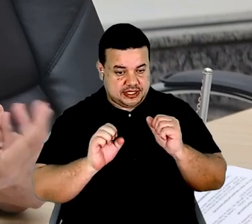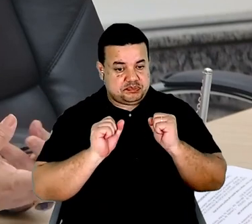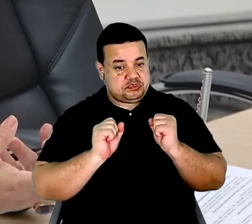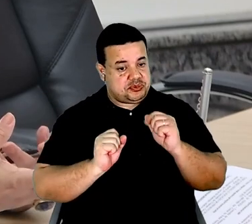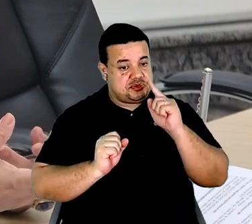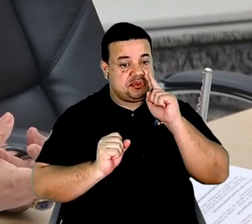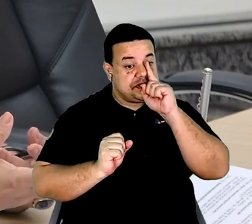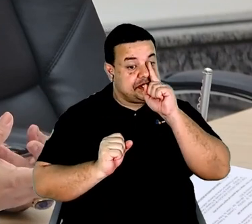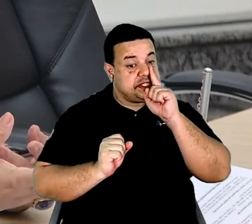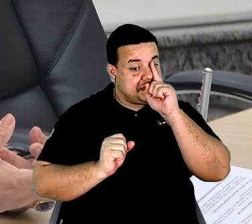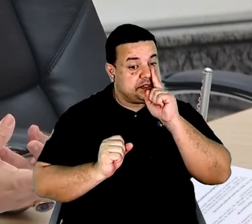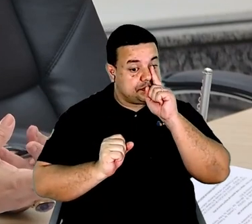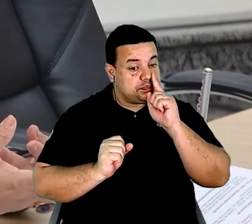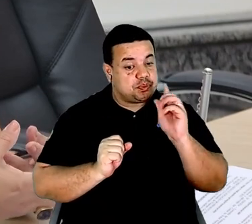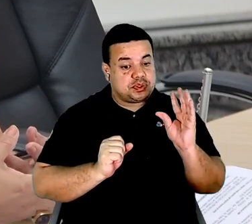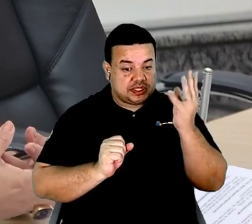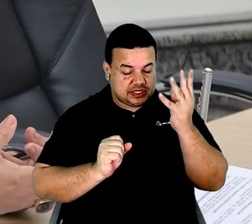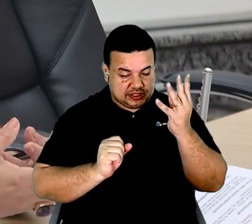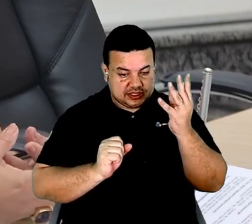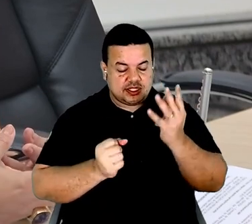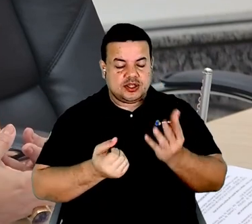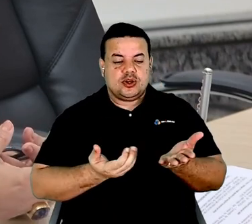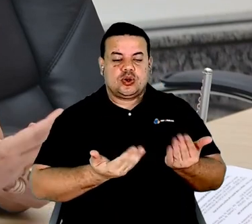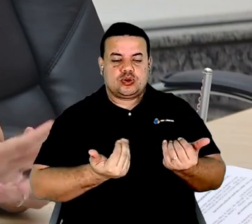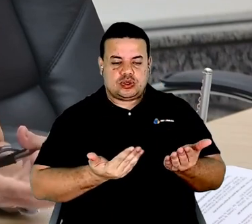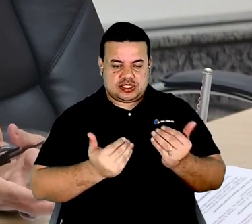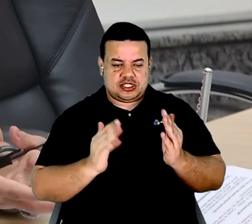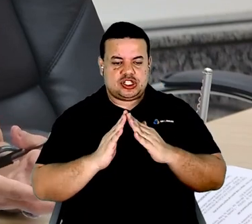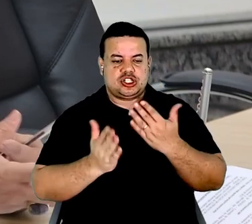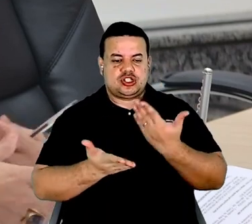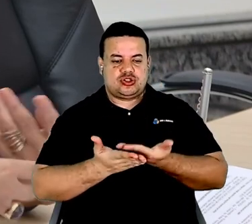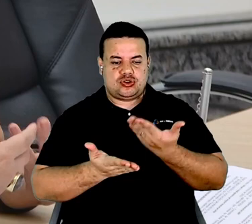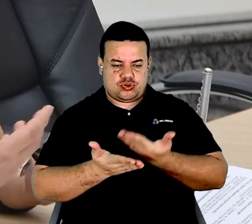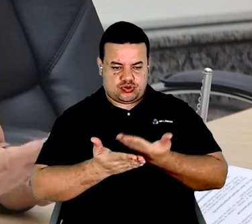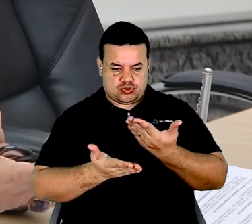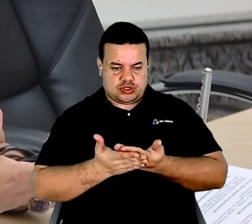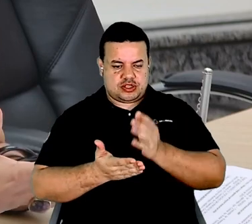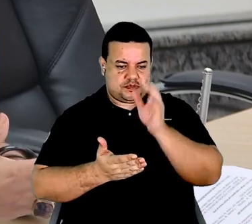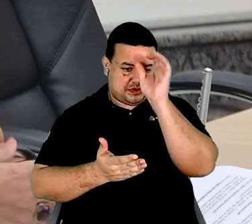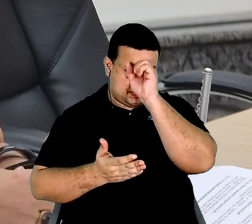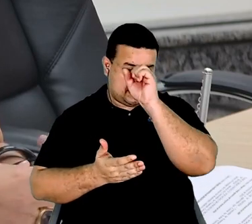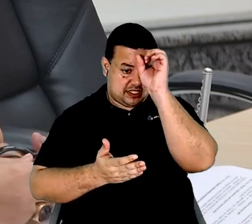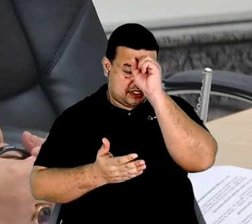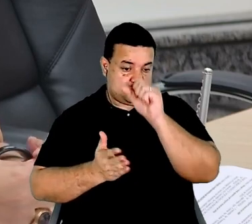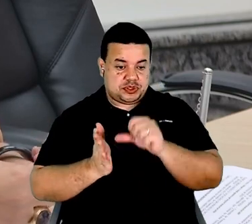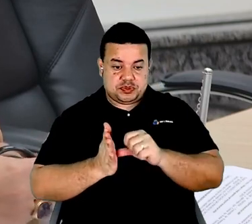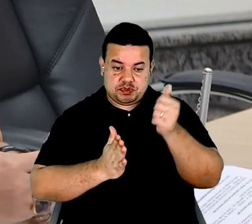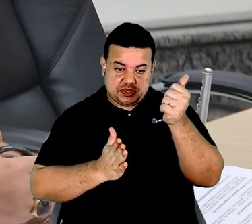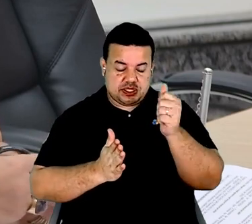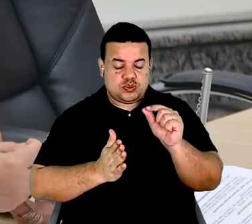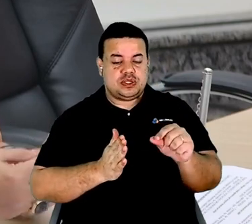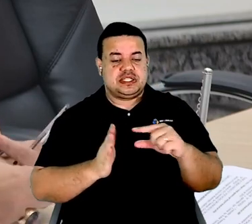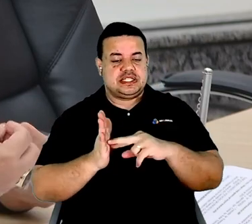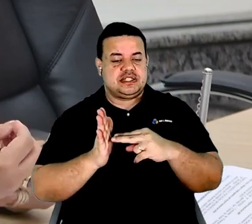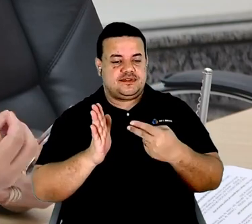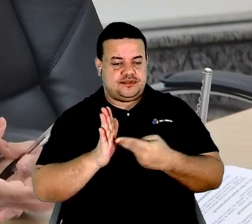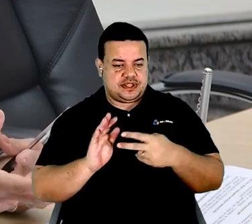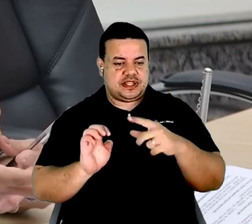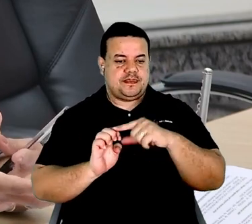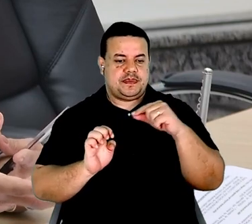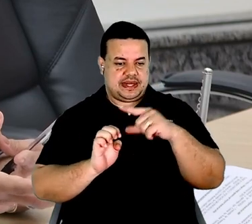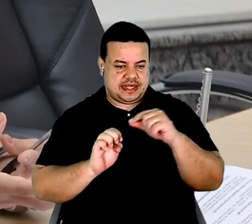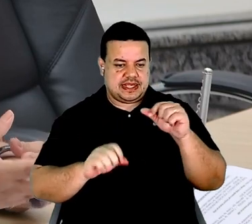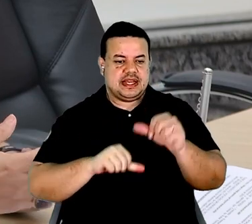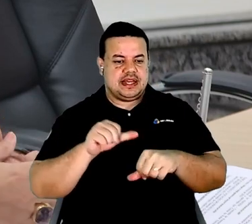o adolescente, na escola, ele está tendo as primeiras noções do que é empreender, né? Do que é você